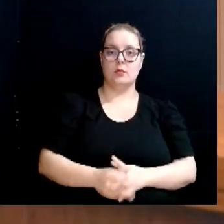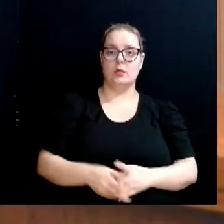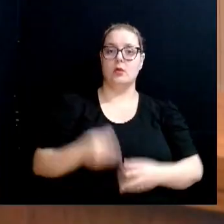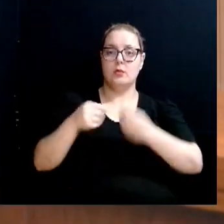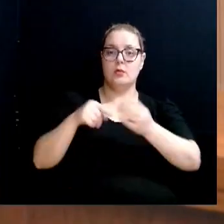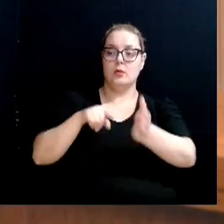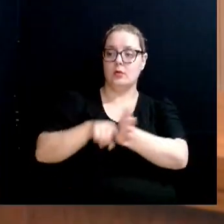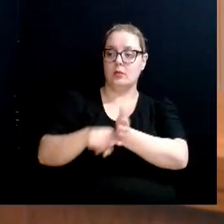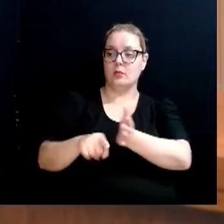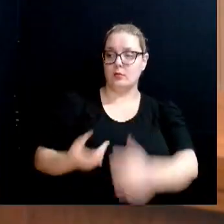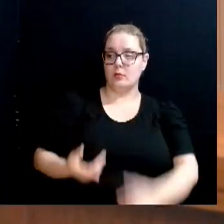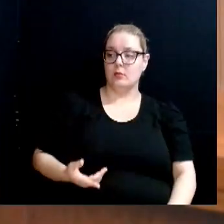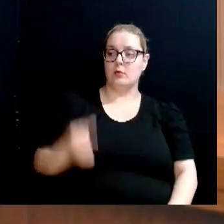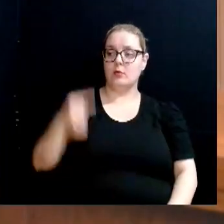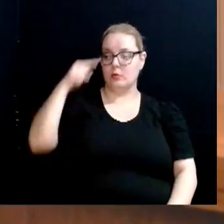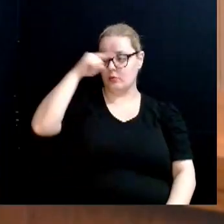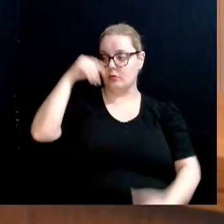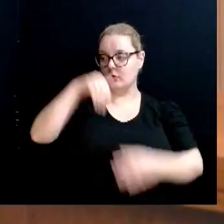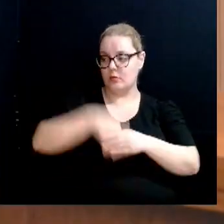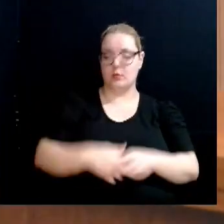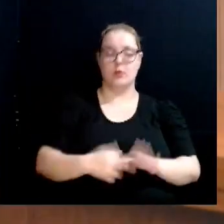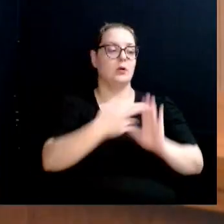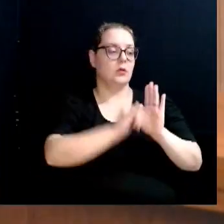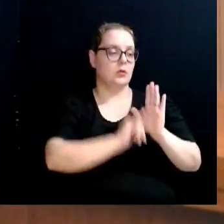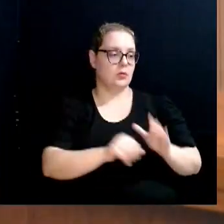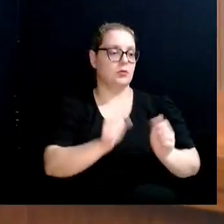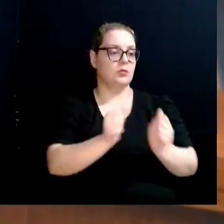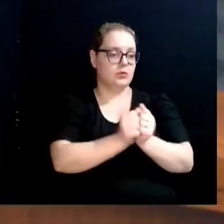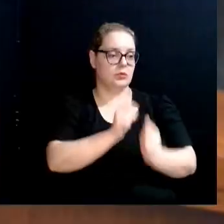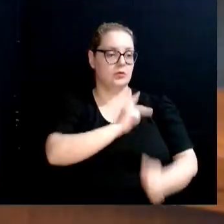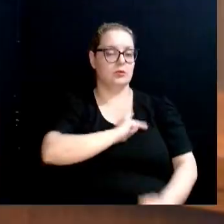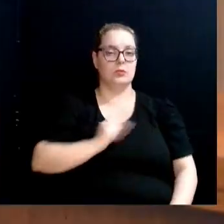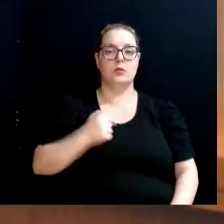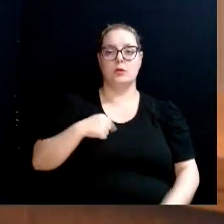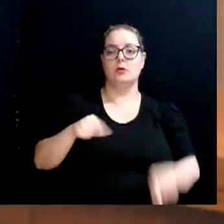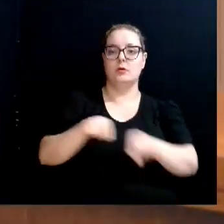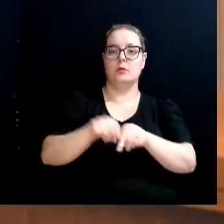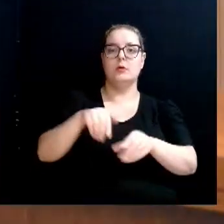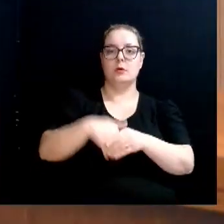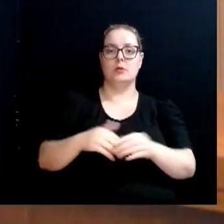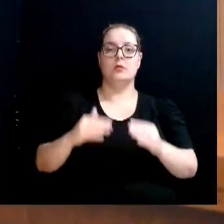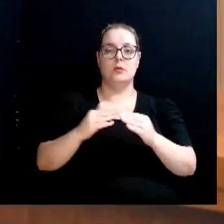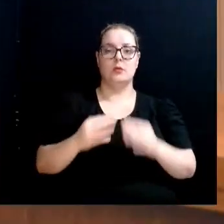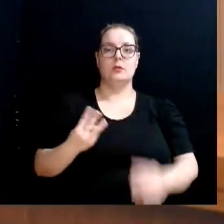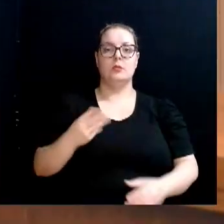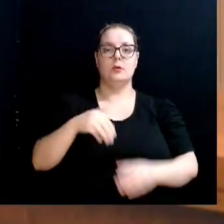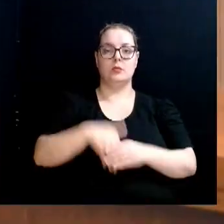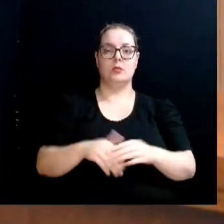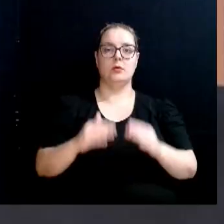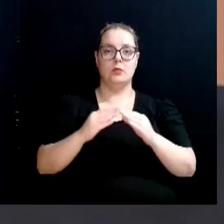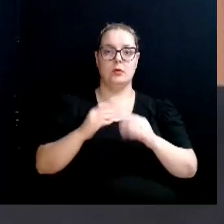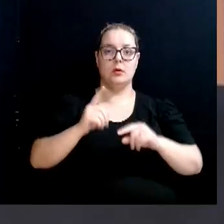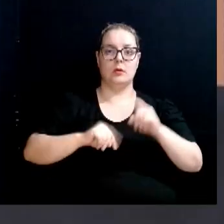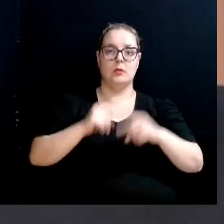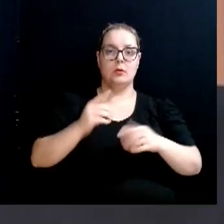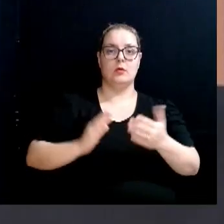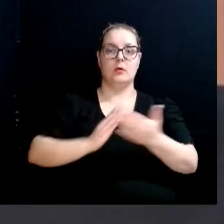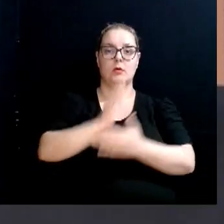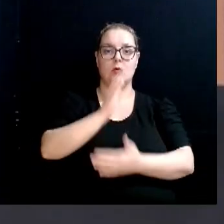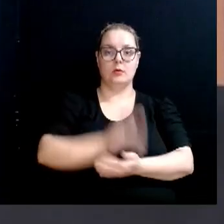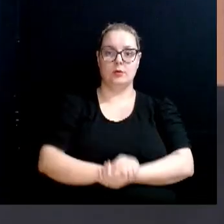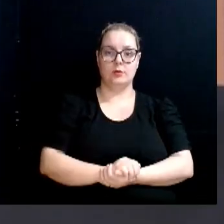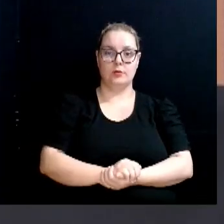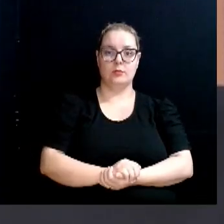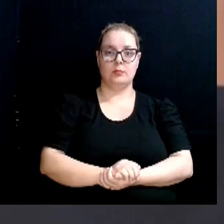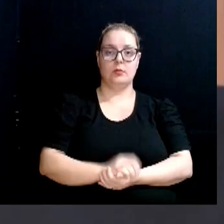Felipe Marquesi. Acompanho o relator, presidente. Eu também voto favorável, com 3 votos favoráveis, a matéria está aprovada. O 5º e